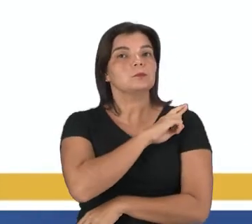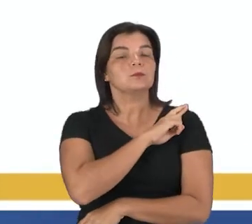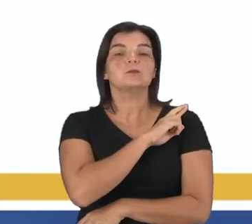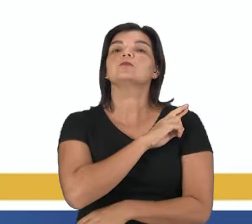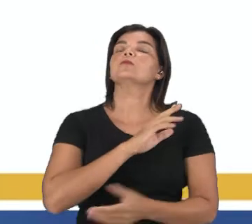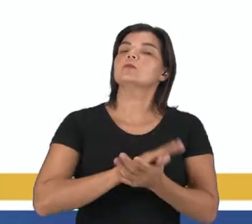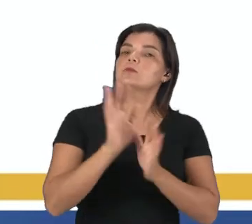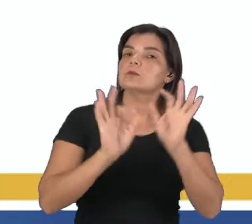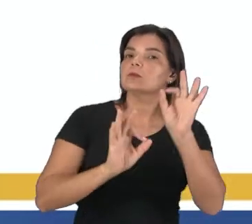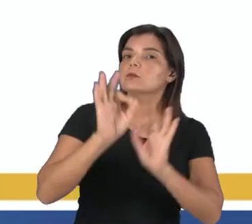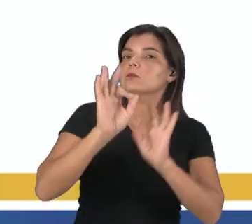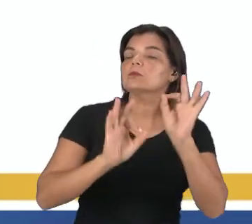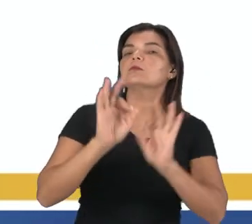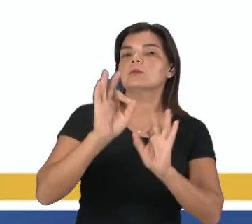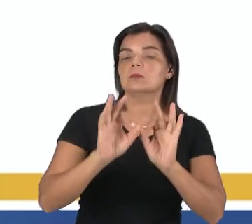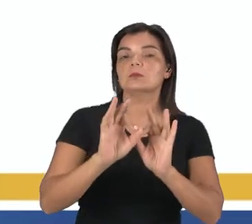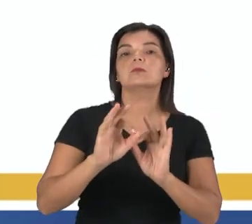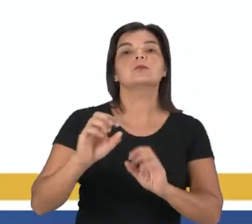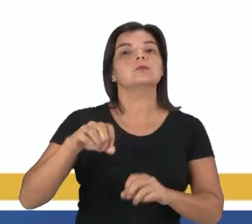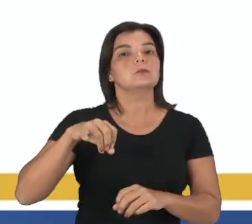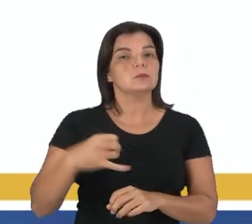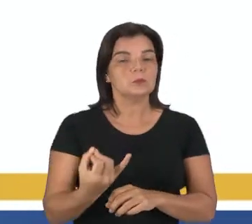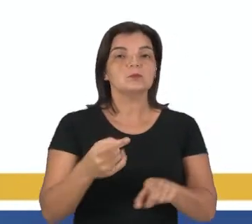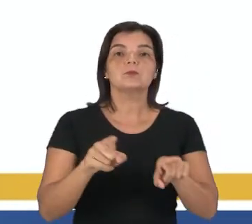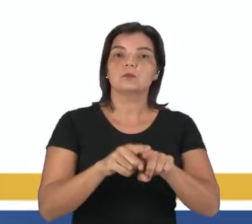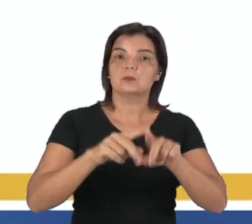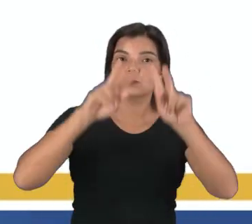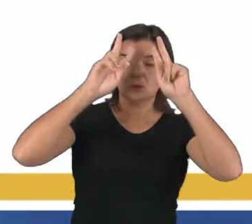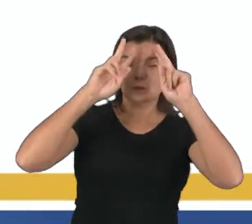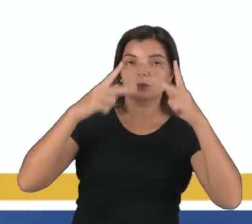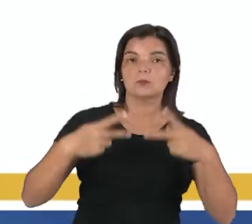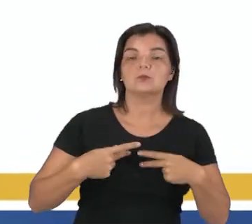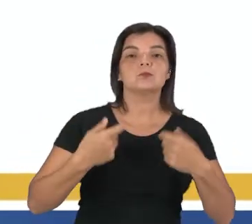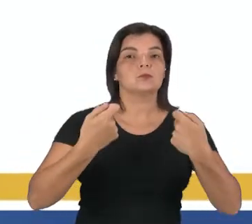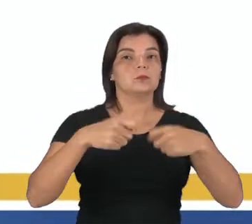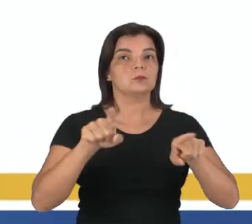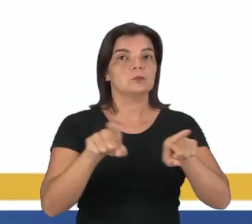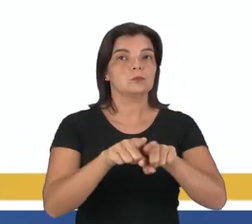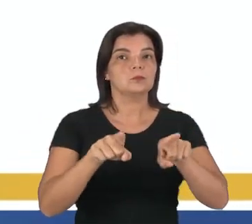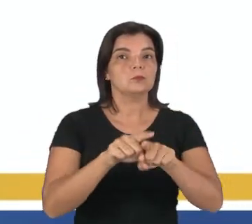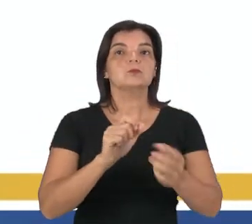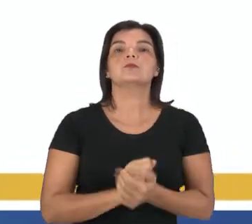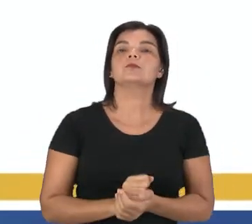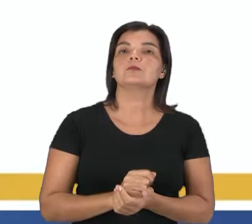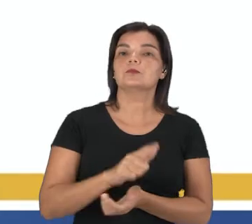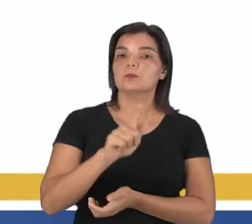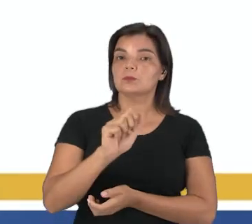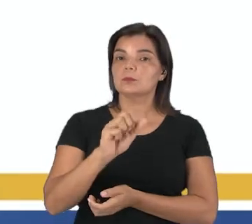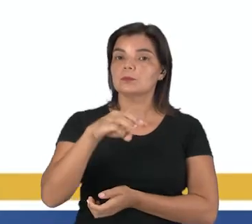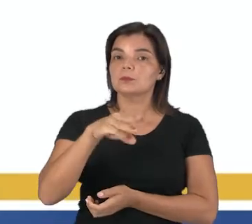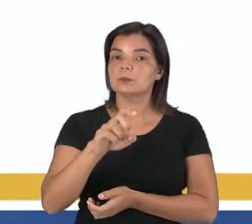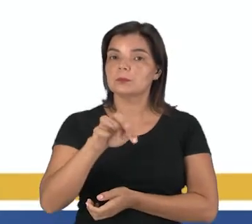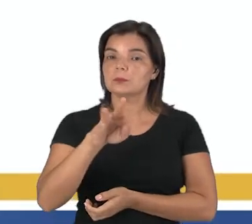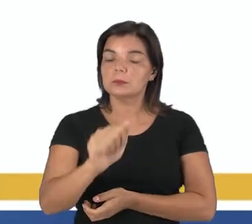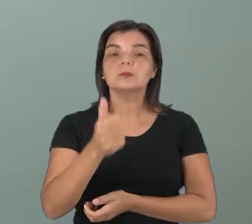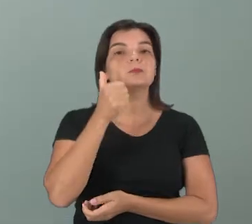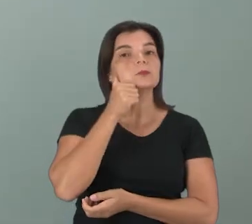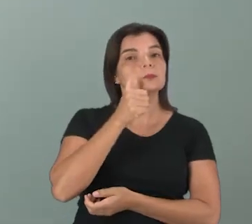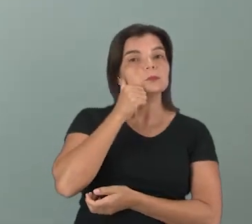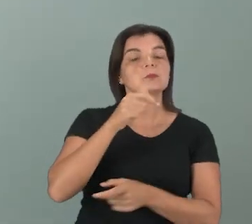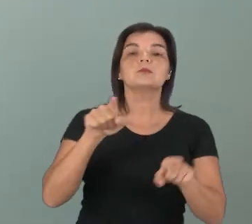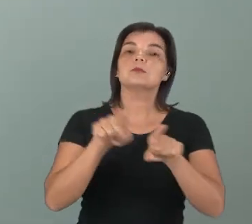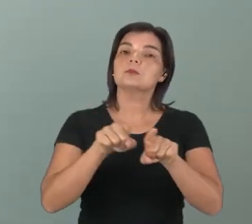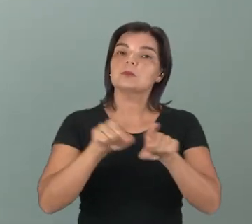por proporcionar as condições favoráveis à reprodução humana, porque eu preciso ter produção de gametas femininos e